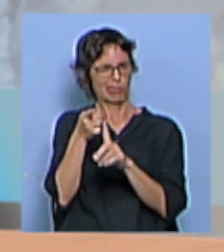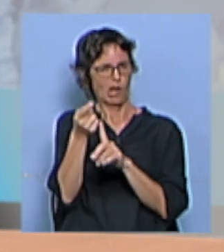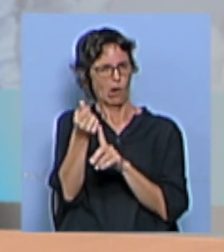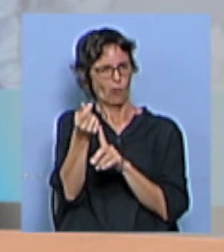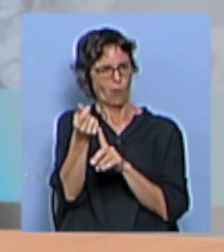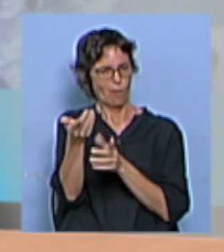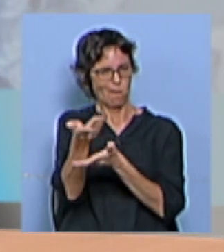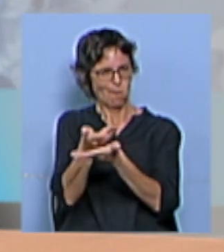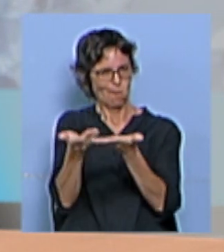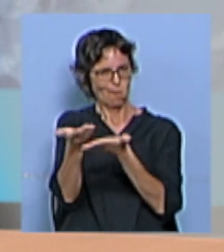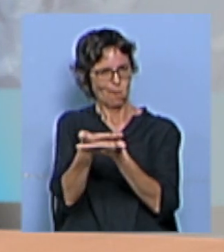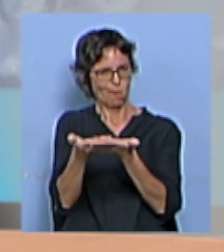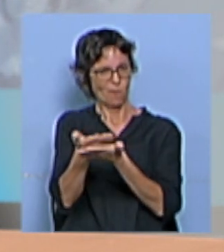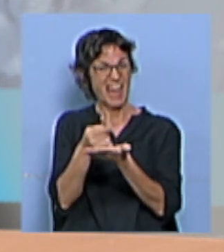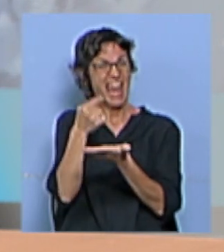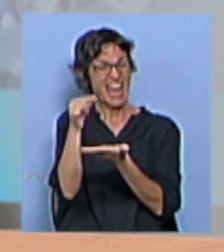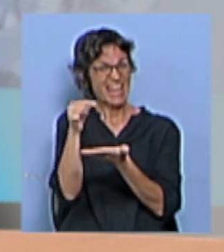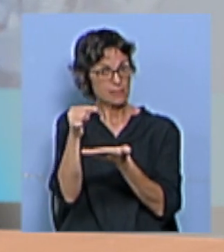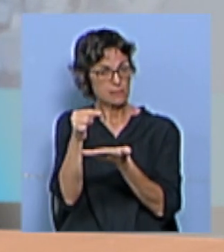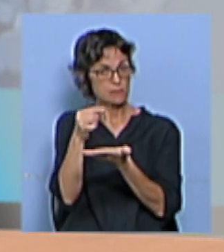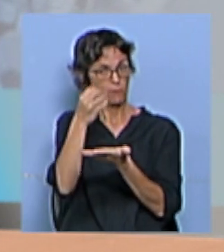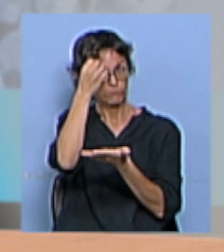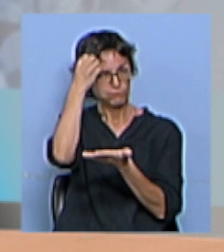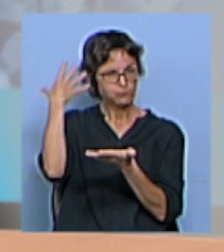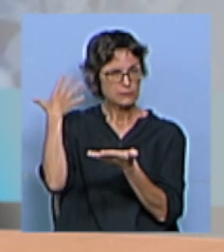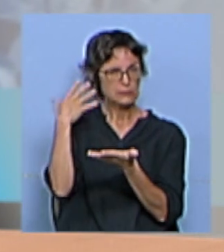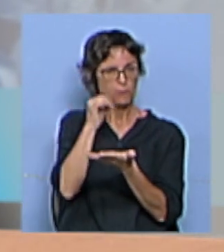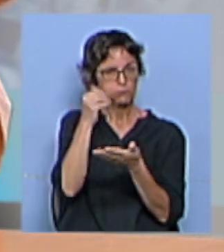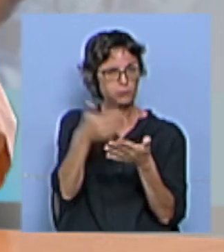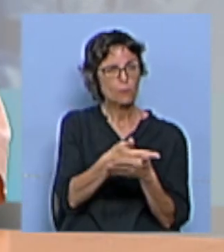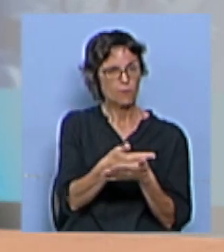etc., leva-nos a esquecer a morte e a recalcá-la.